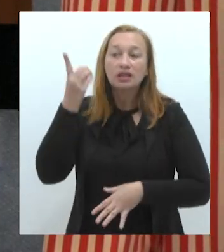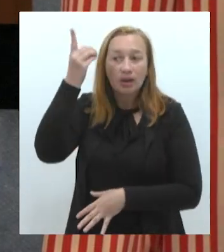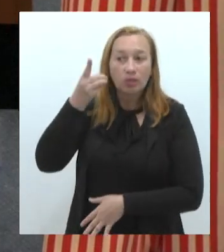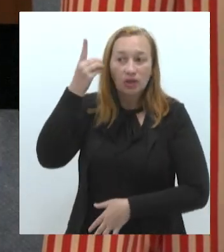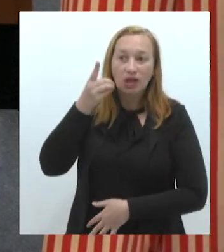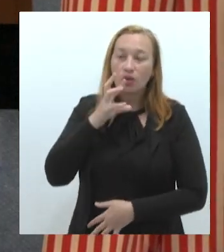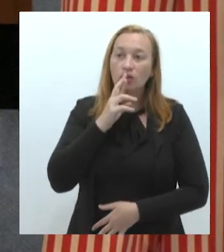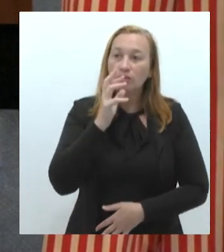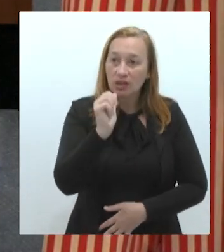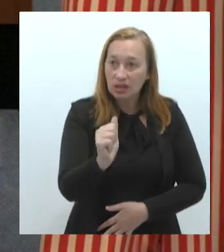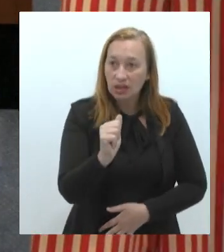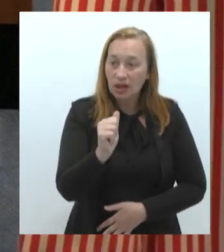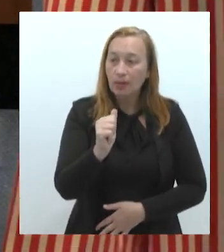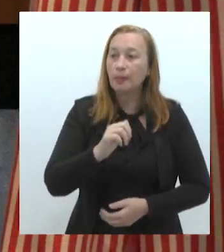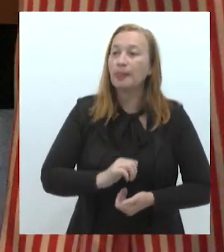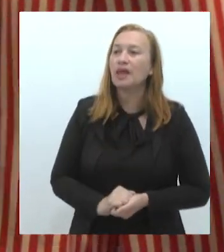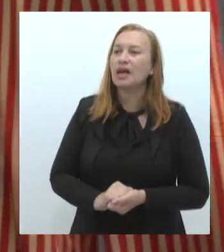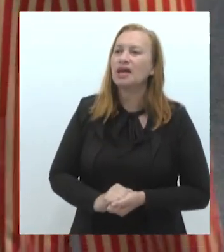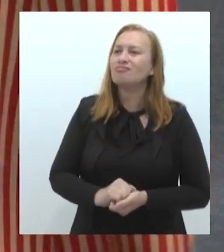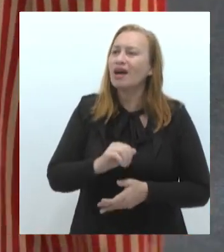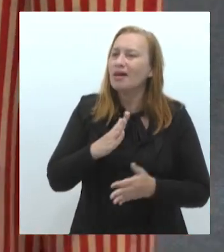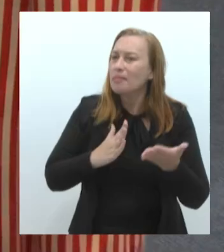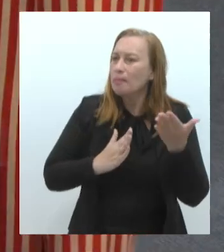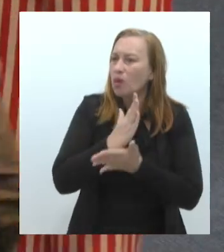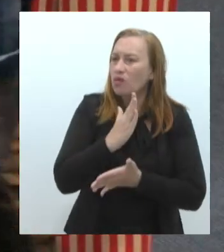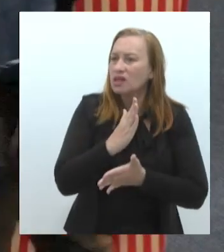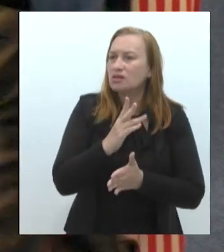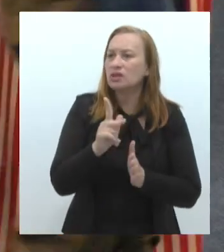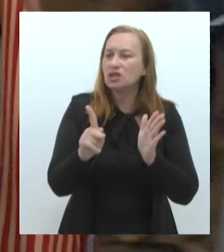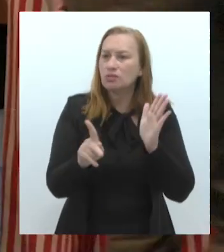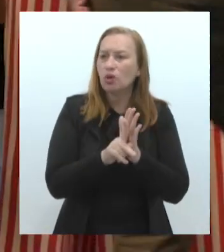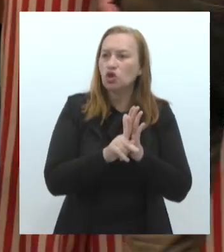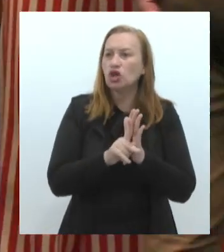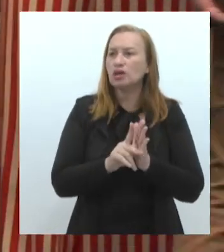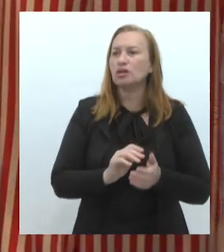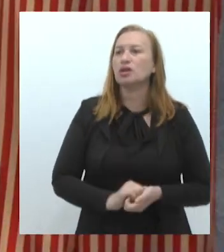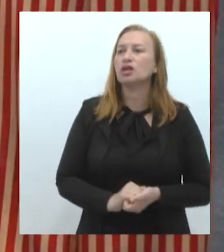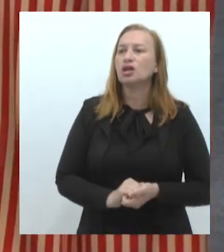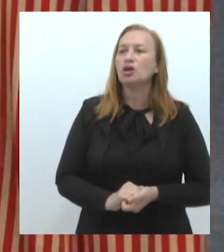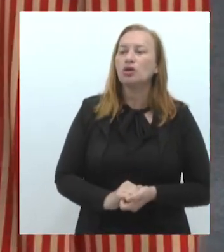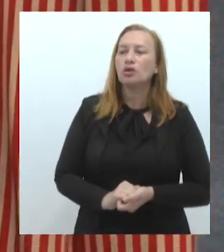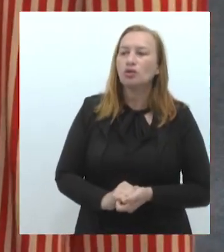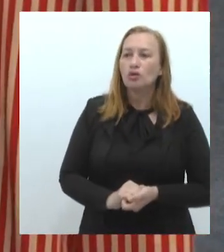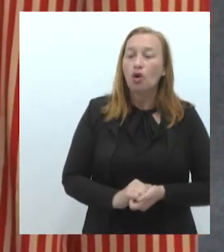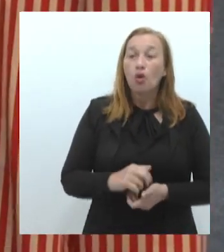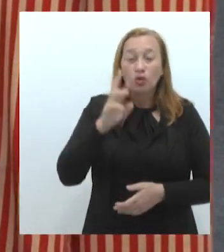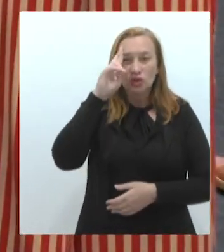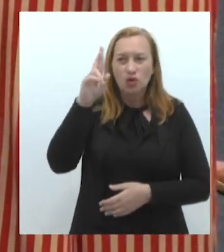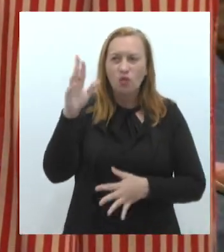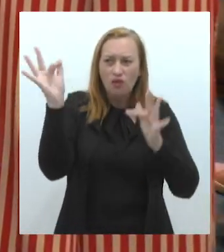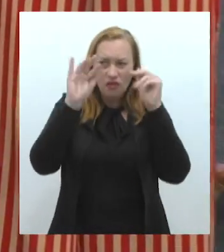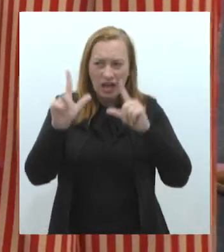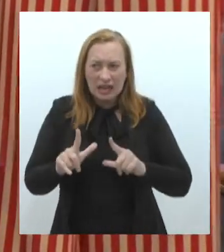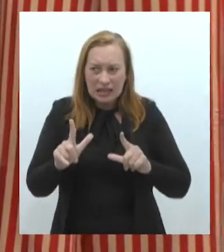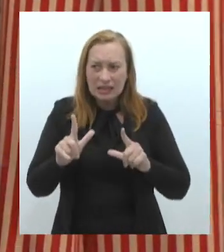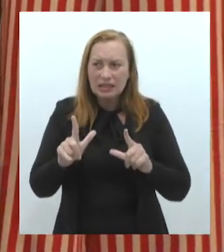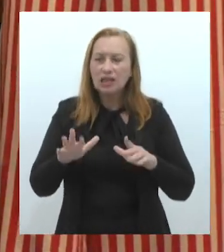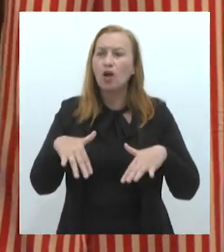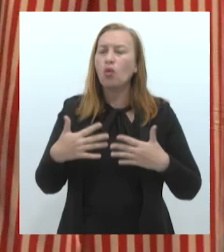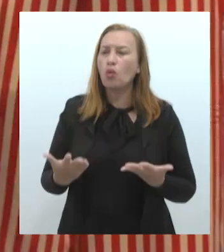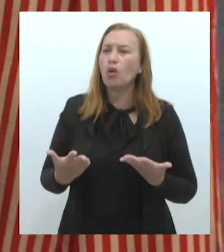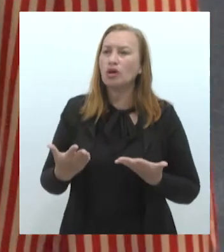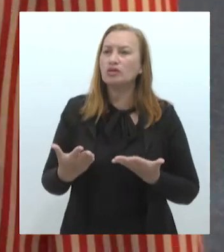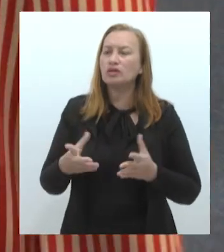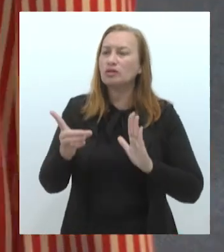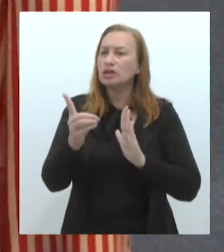Bacelar, essa aprovação desse projeto, e Vossa Excelência foi muito feliz quando promoveu o